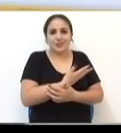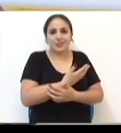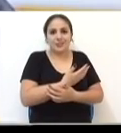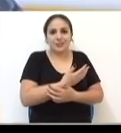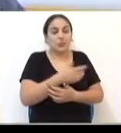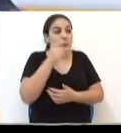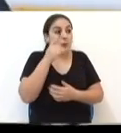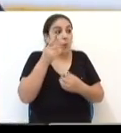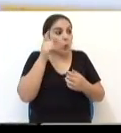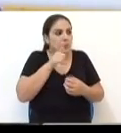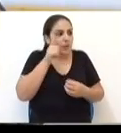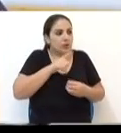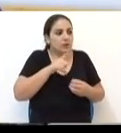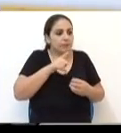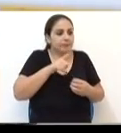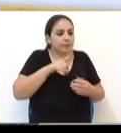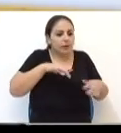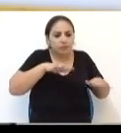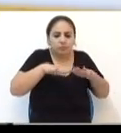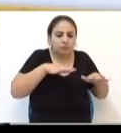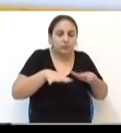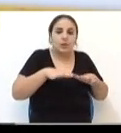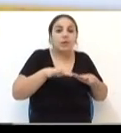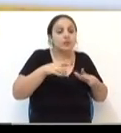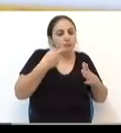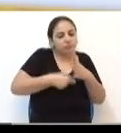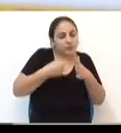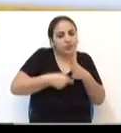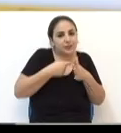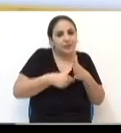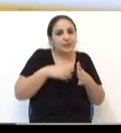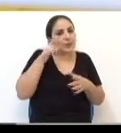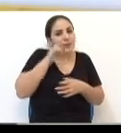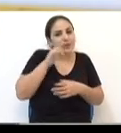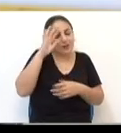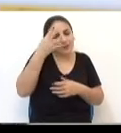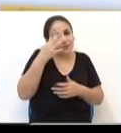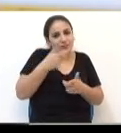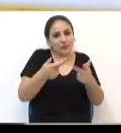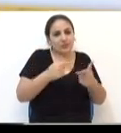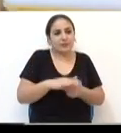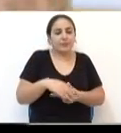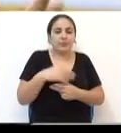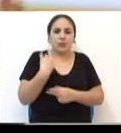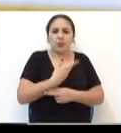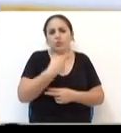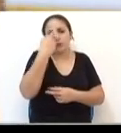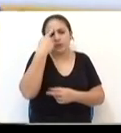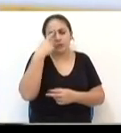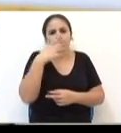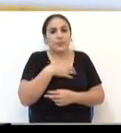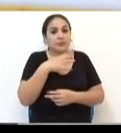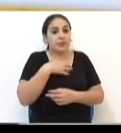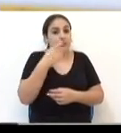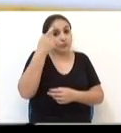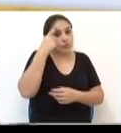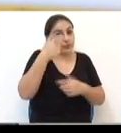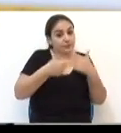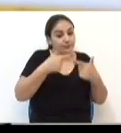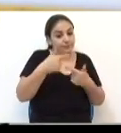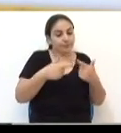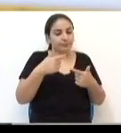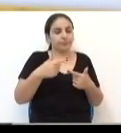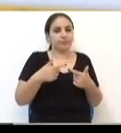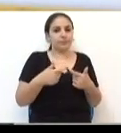não tem como se virar, a gente tem que se virar com o que tem. Então, elas nos abrem muitos os horizontes, a forma de pensar, a forma de